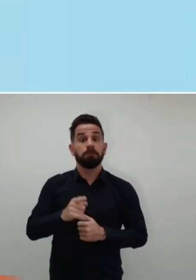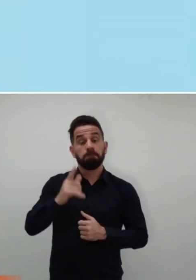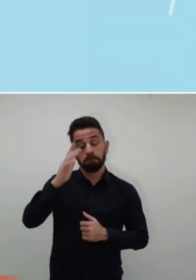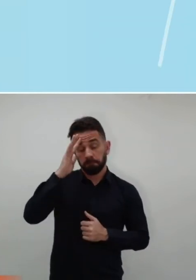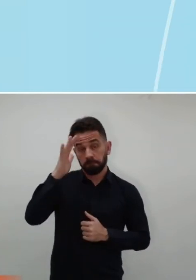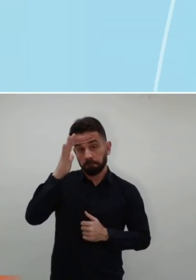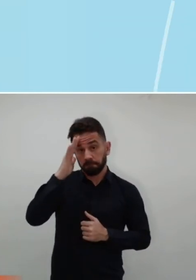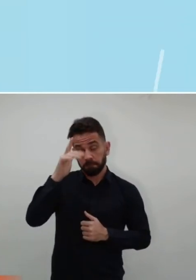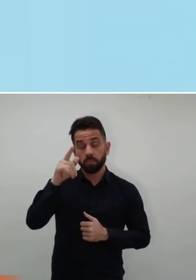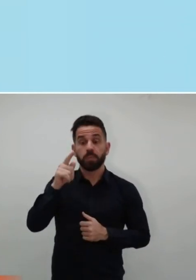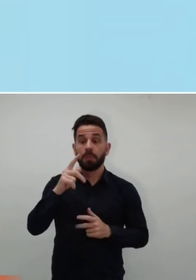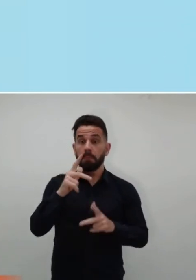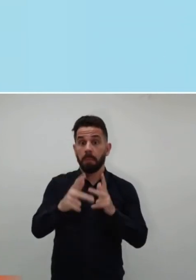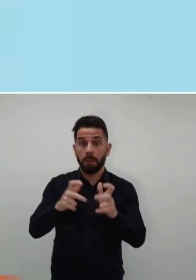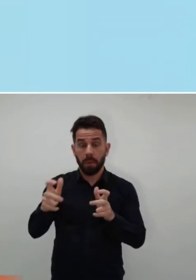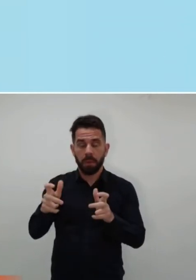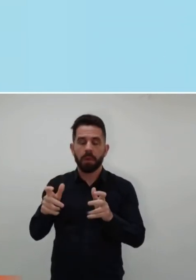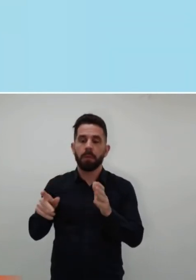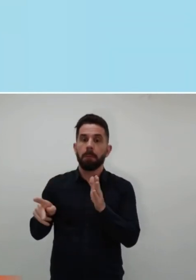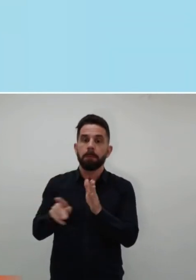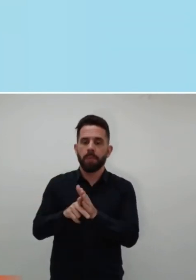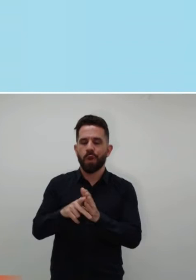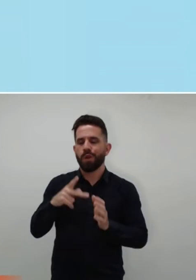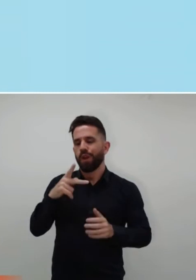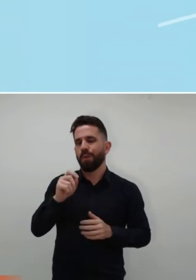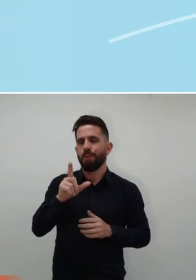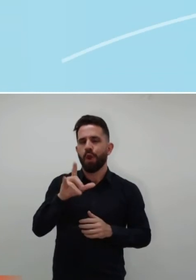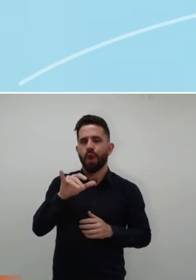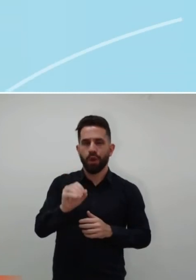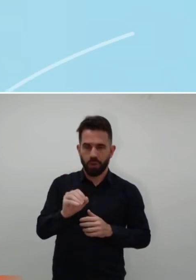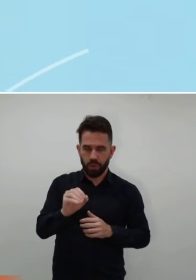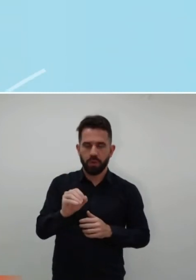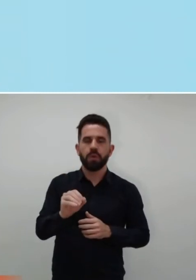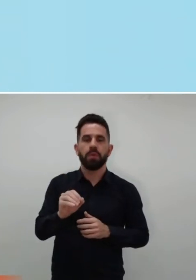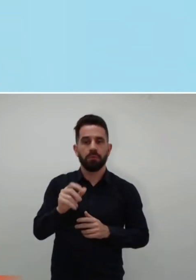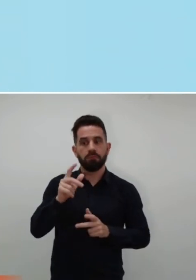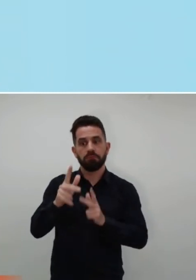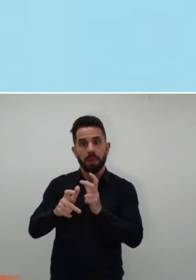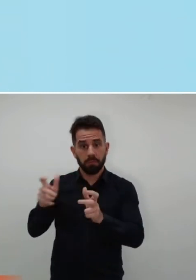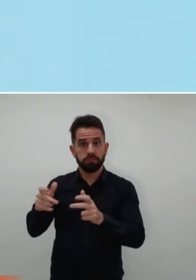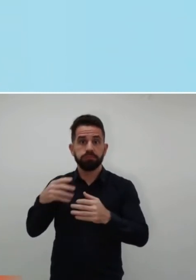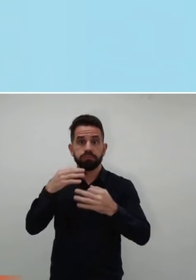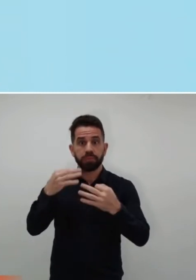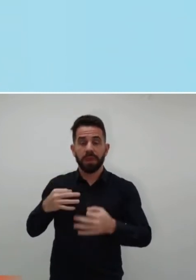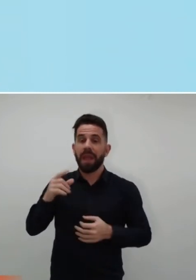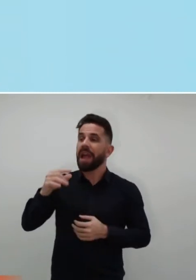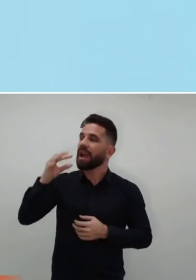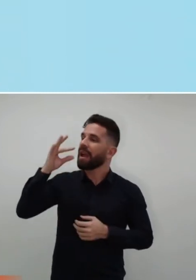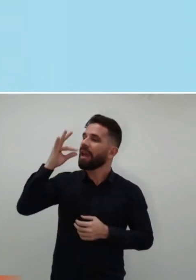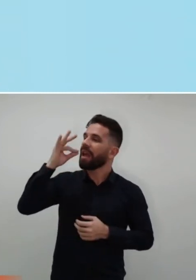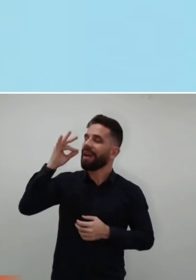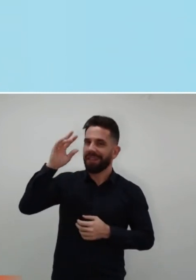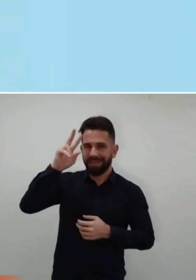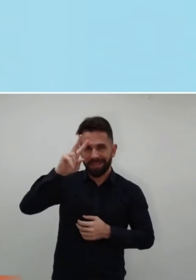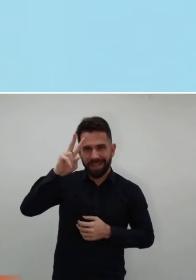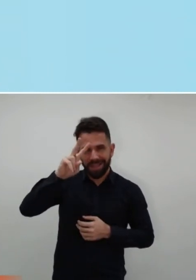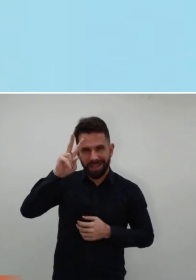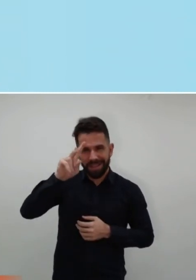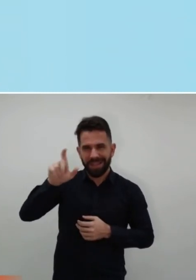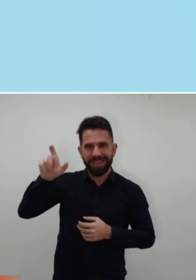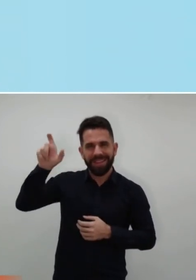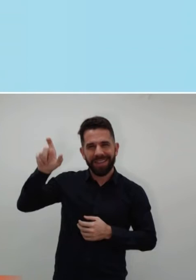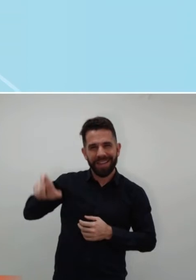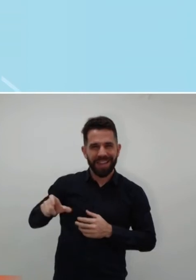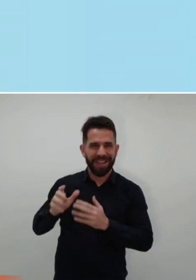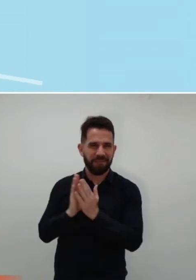a cobertura da vacina contra a poliomielite, que é feita através de gotinhas, né? Lembra do Zé Gotinha? Quando você era